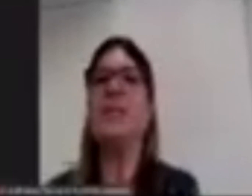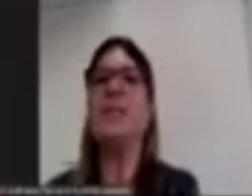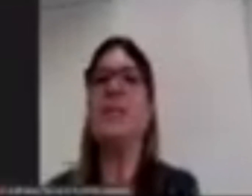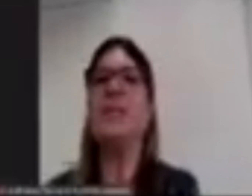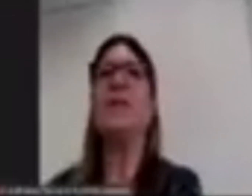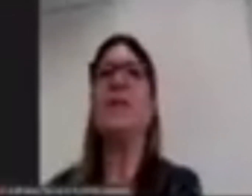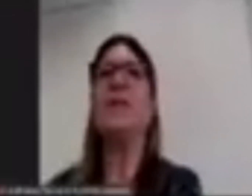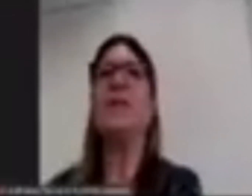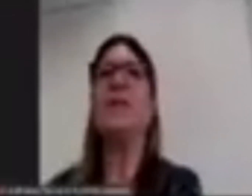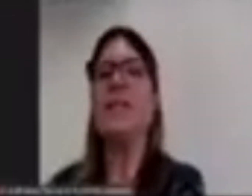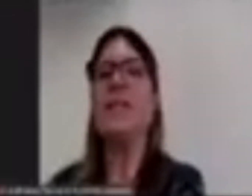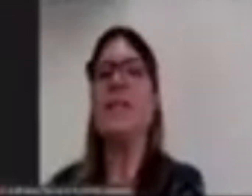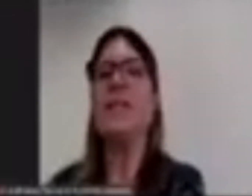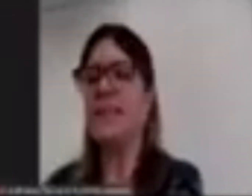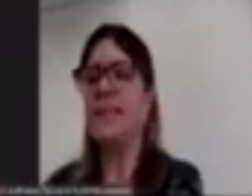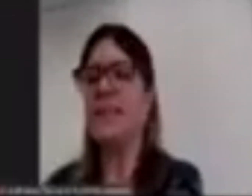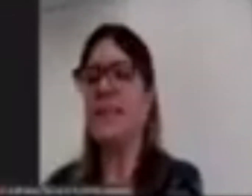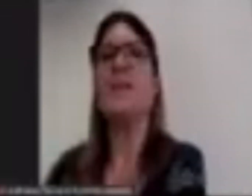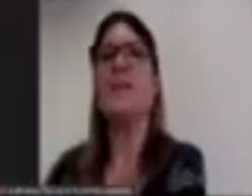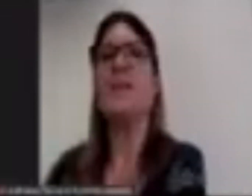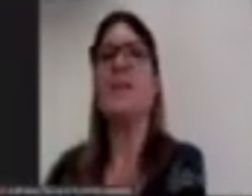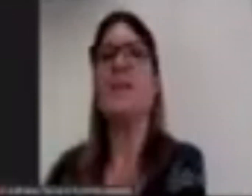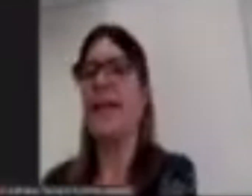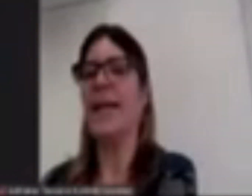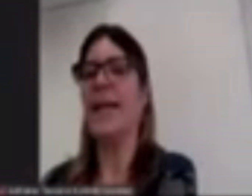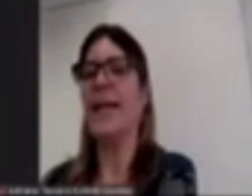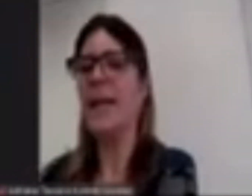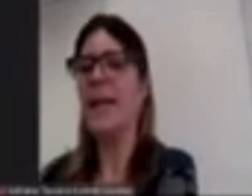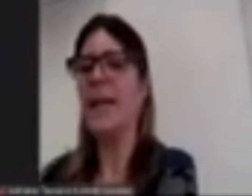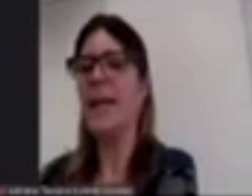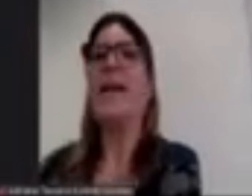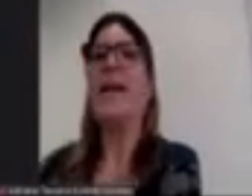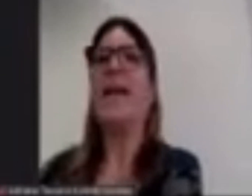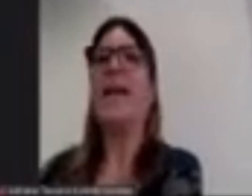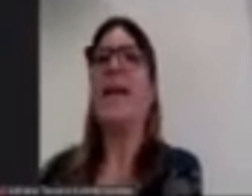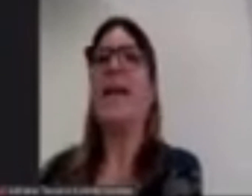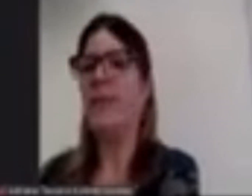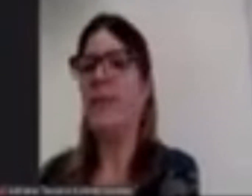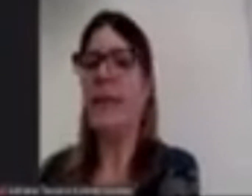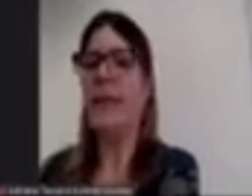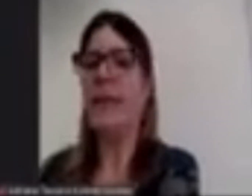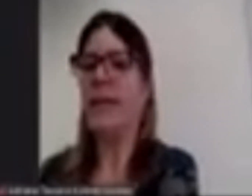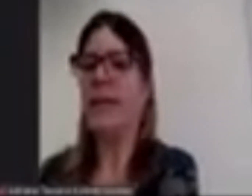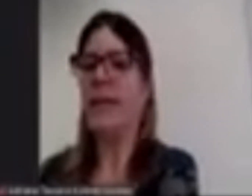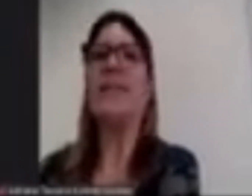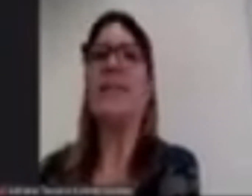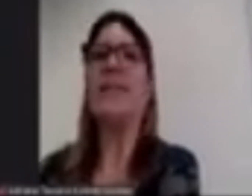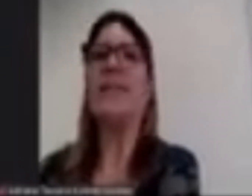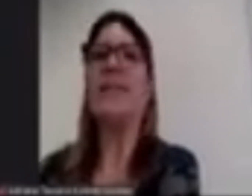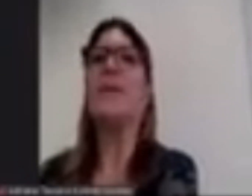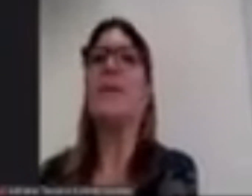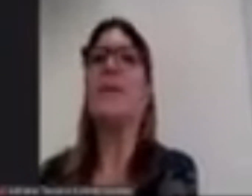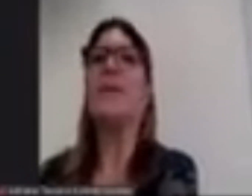sou diretora do Departamento de Administração Pessoal da CGRH. Hoje estamos